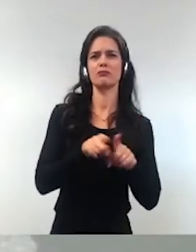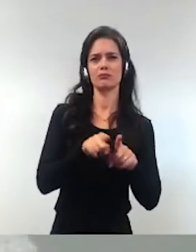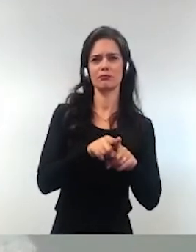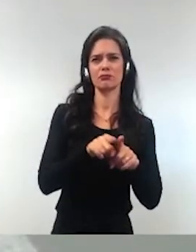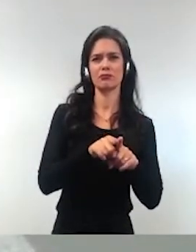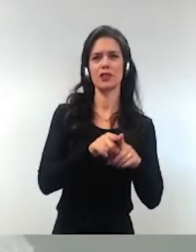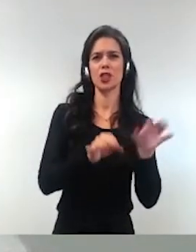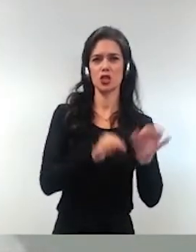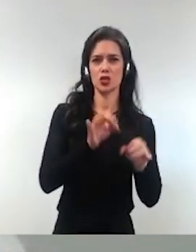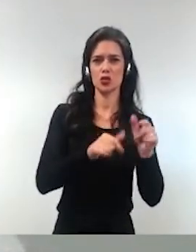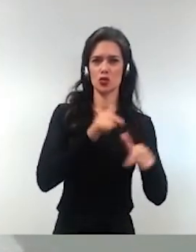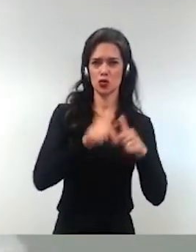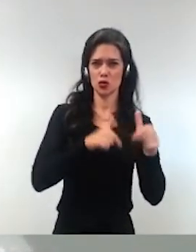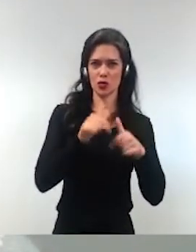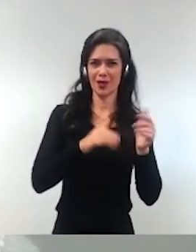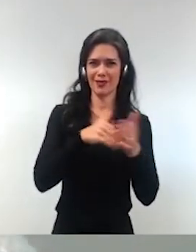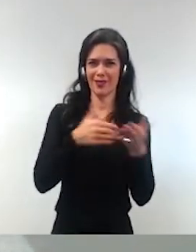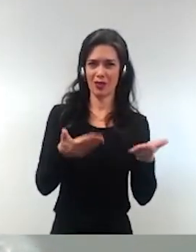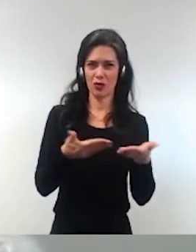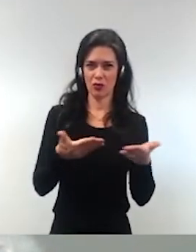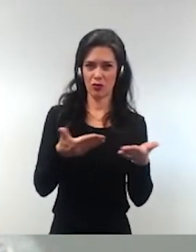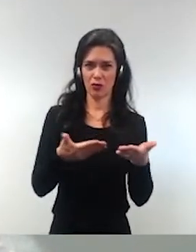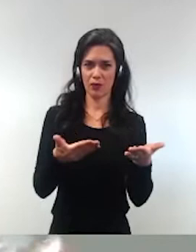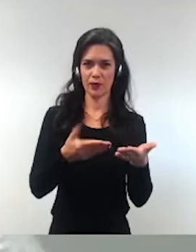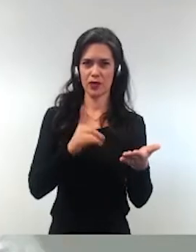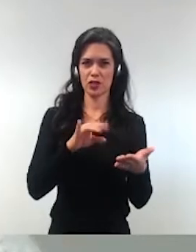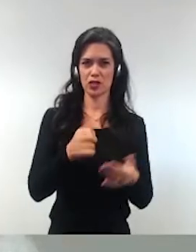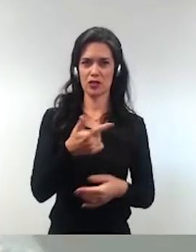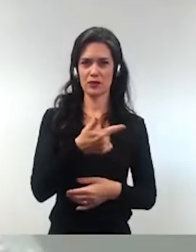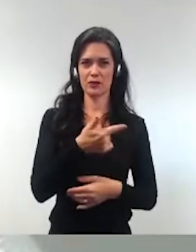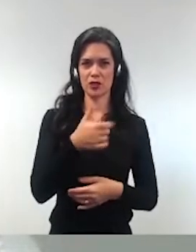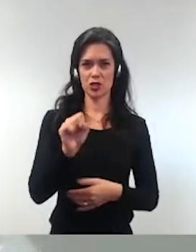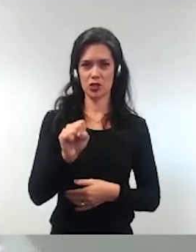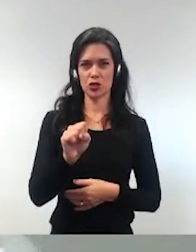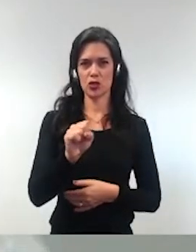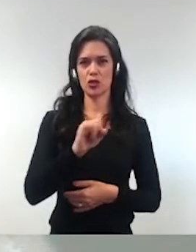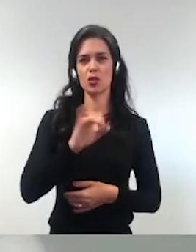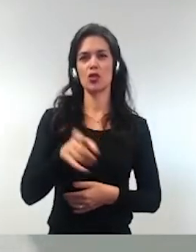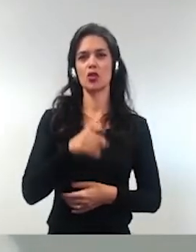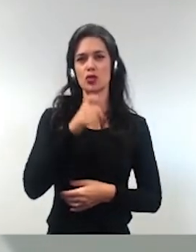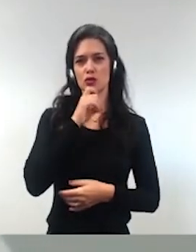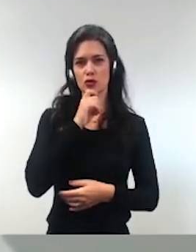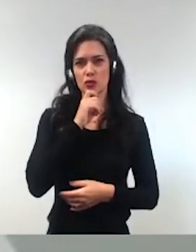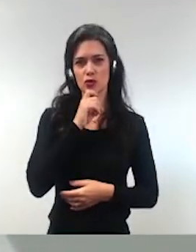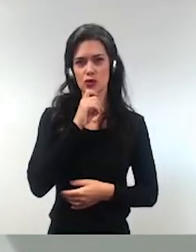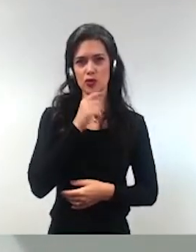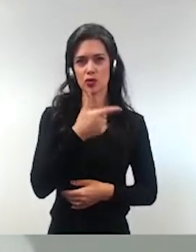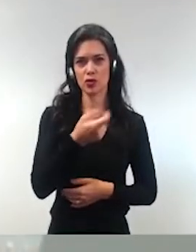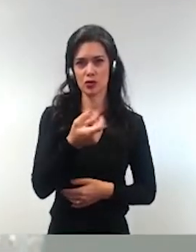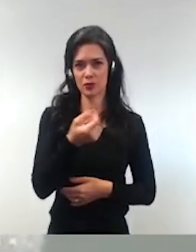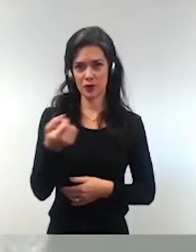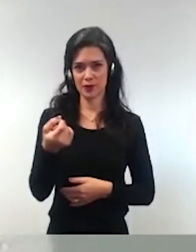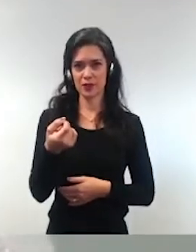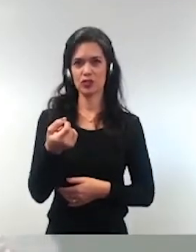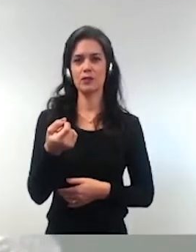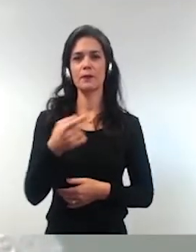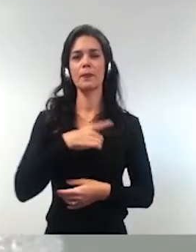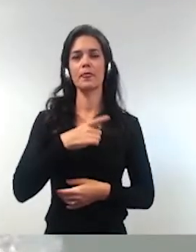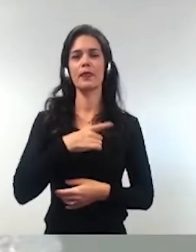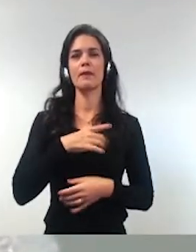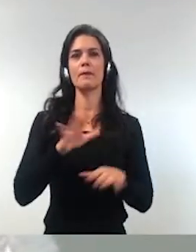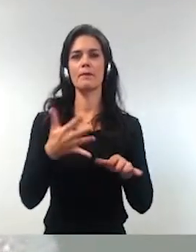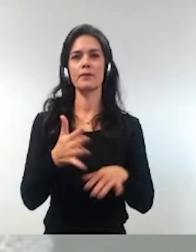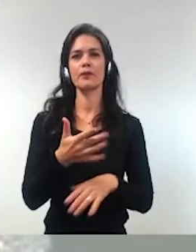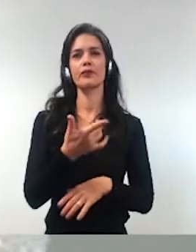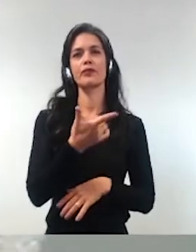do Trabalho, até agora, até dado do dia 28 de julho de 2020, destinou